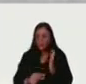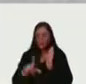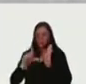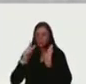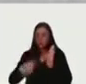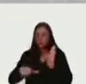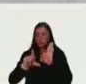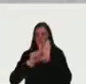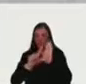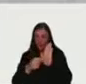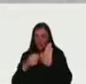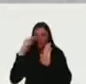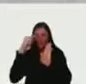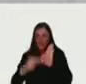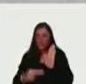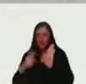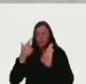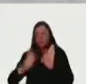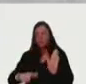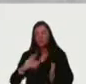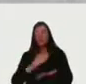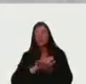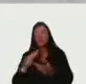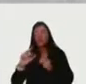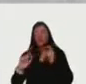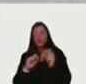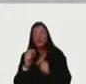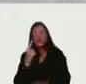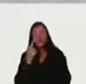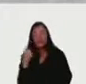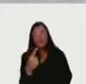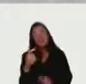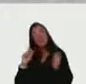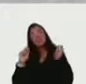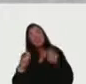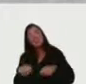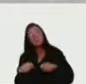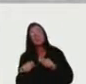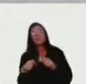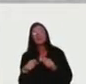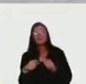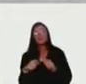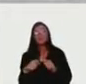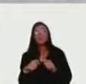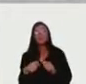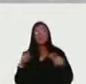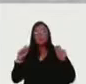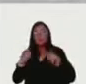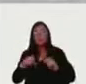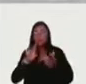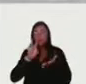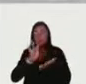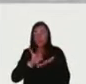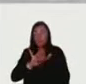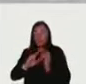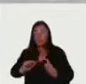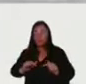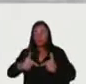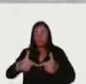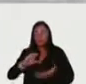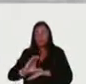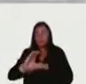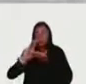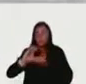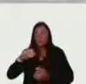já começar a encontrar a possibilidade da real ação desse conselho dentro da